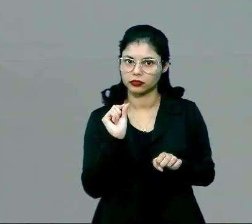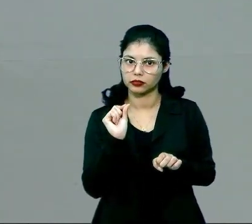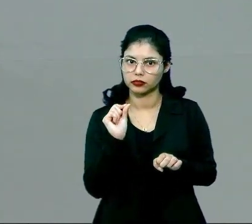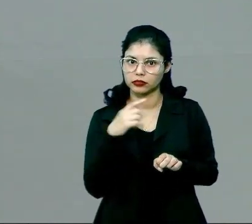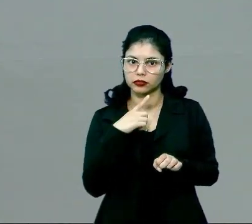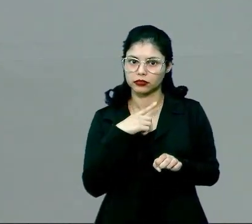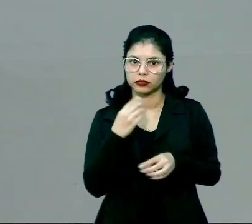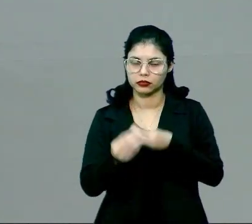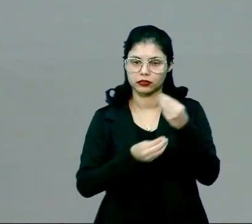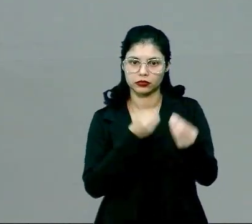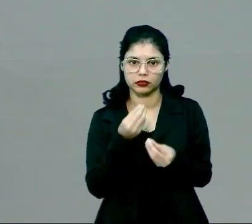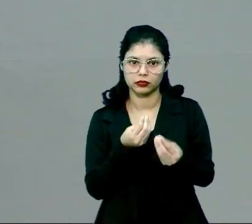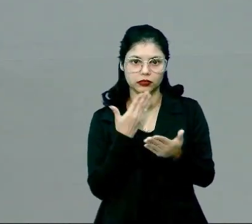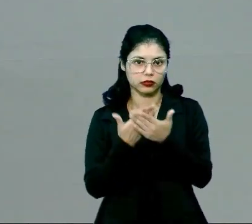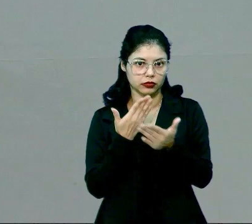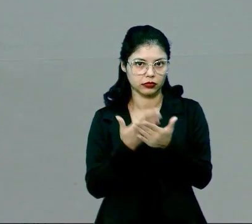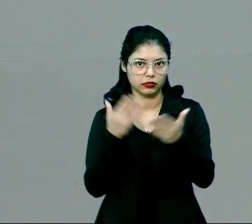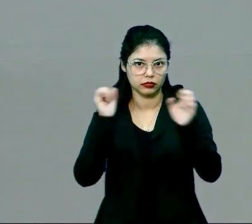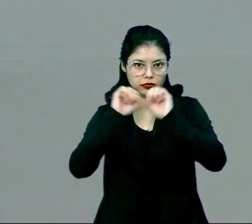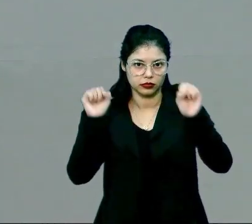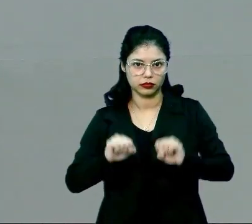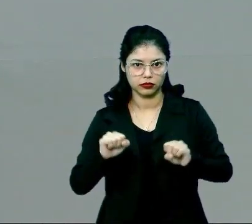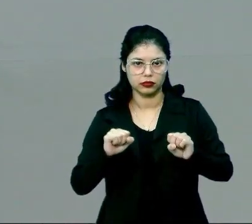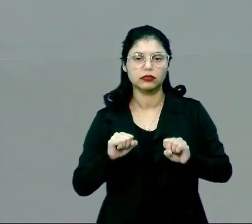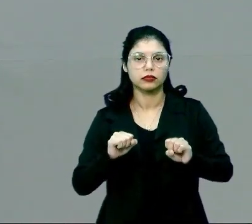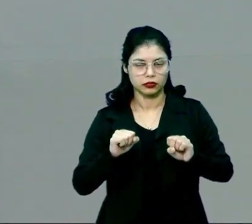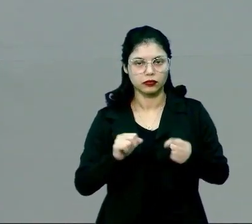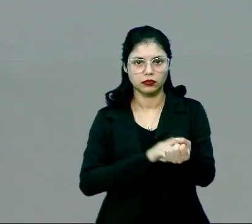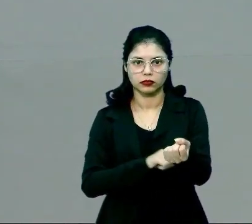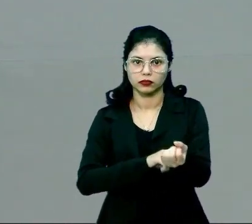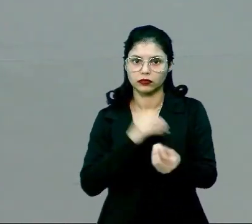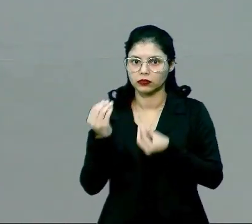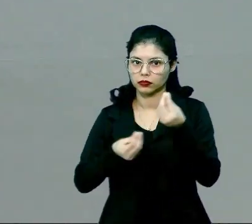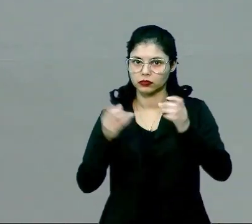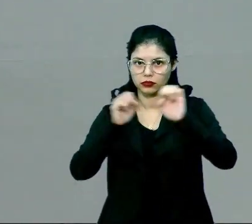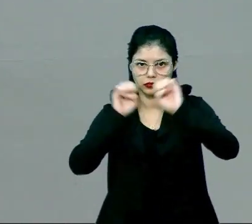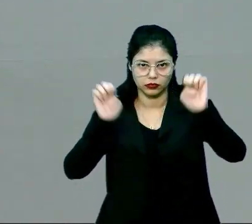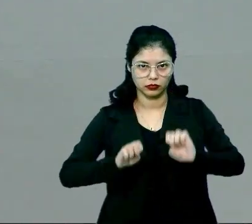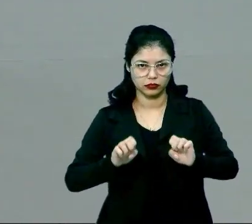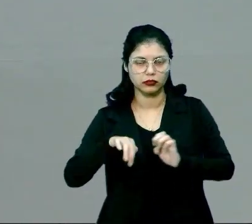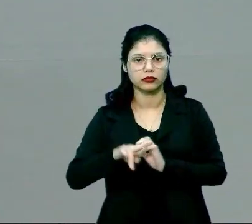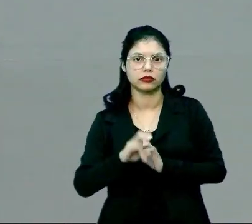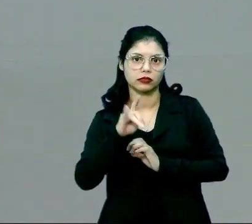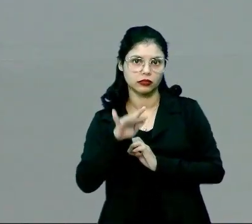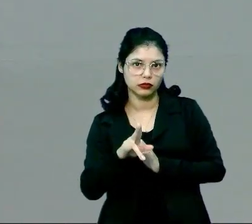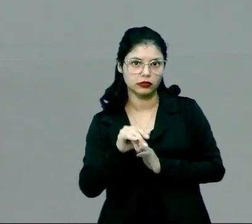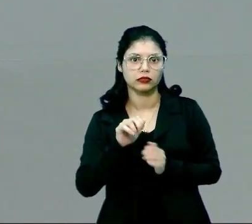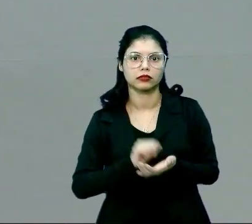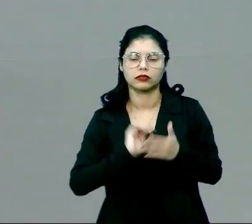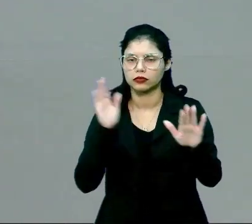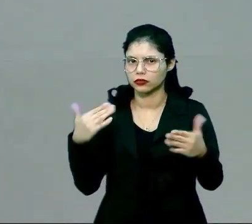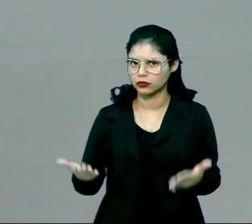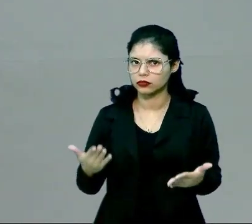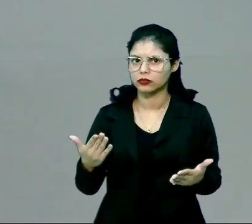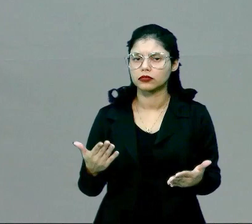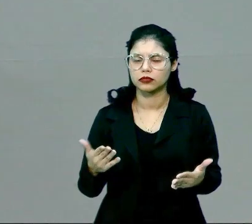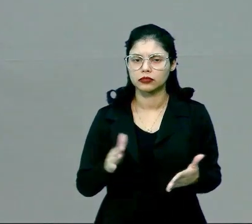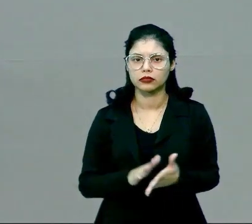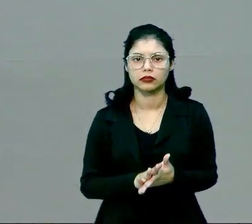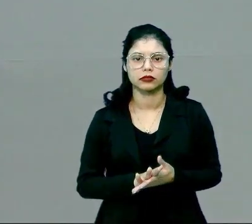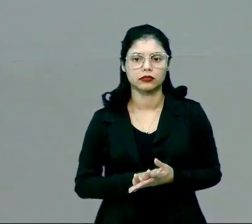que está aí, que se estuda tanto no sistema nervoso, como no sistema endócrino. Qual seria a função desse